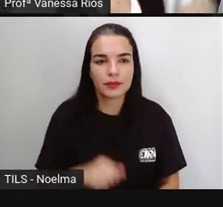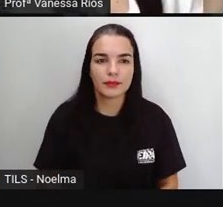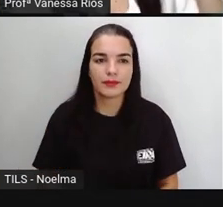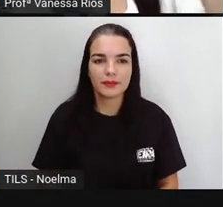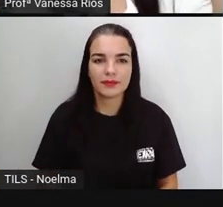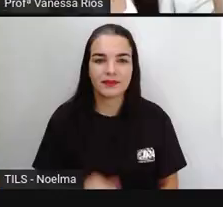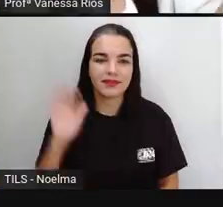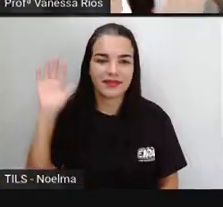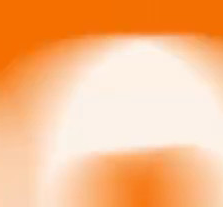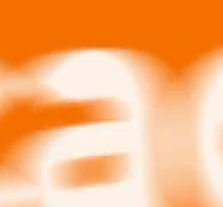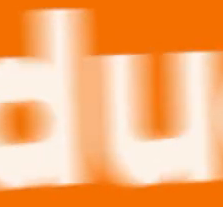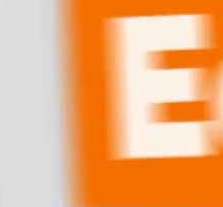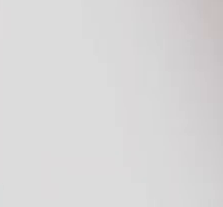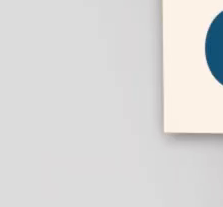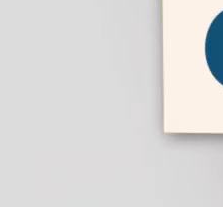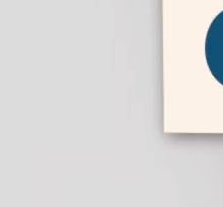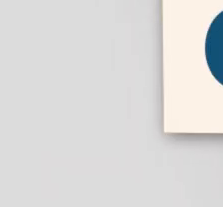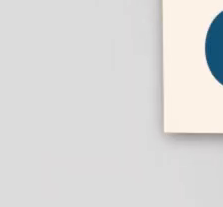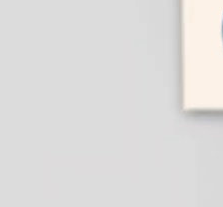Tchau, tchau.